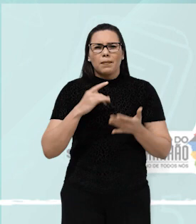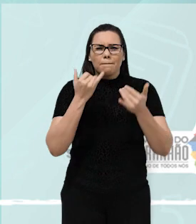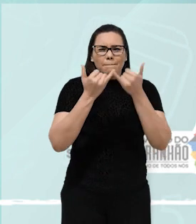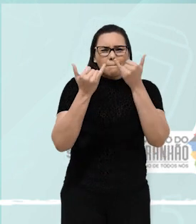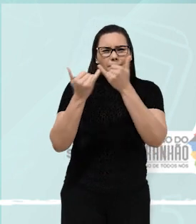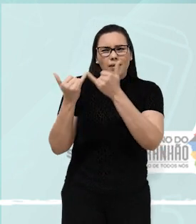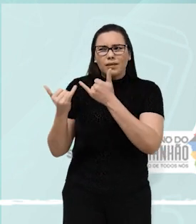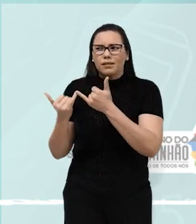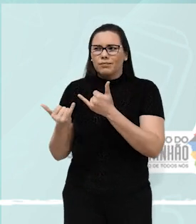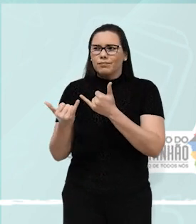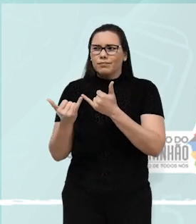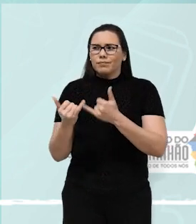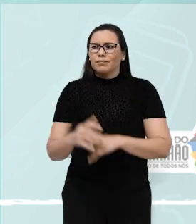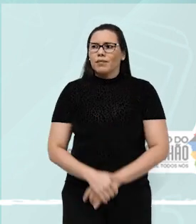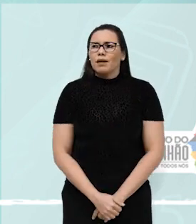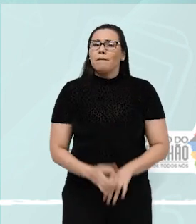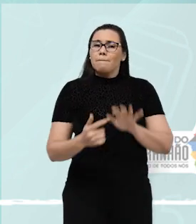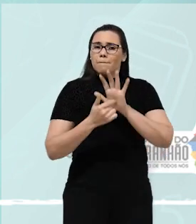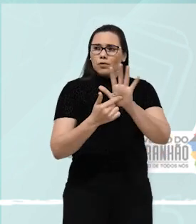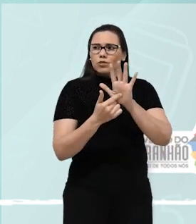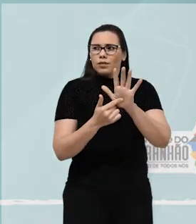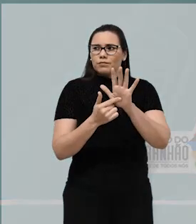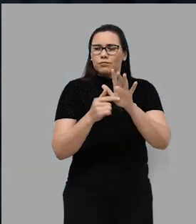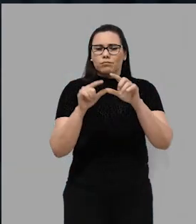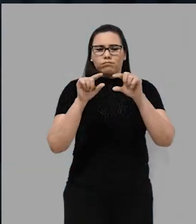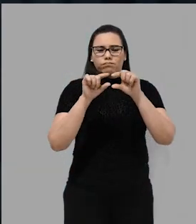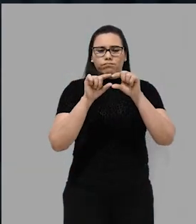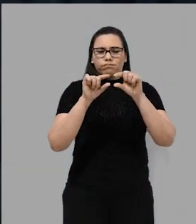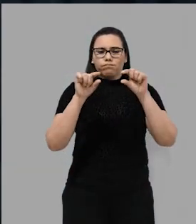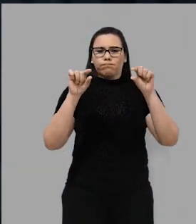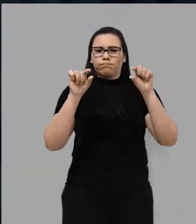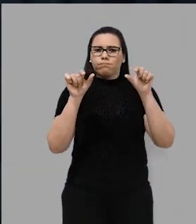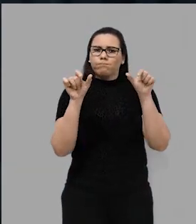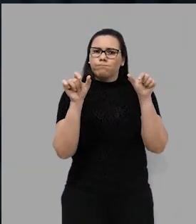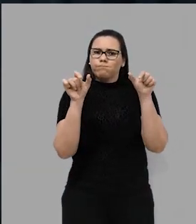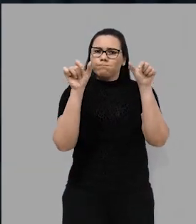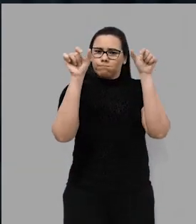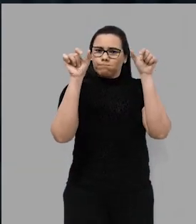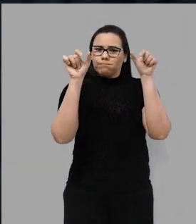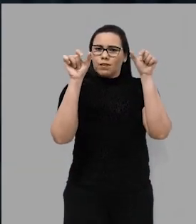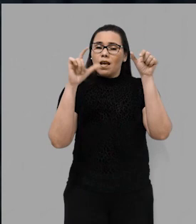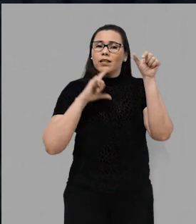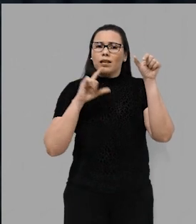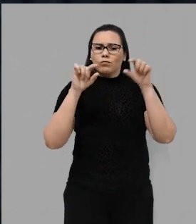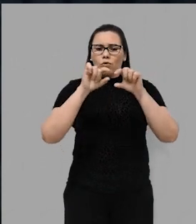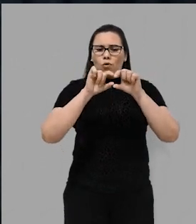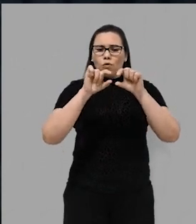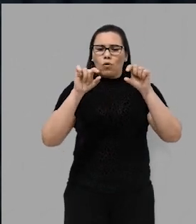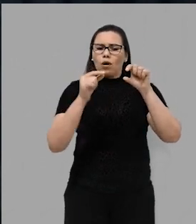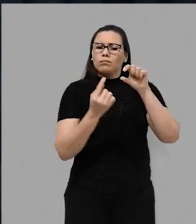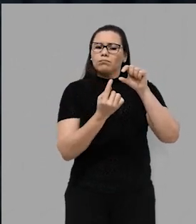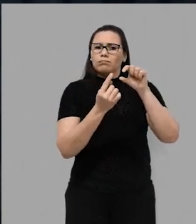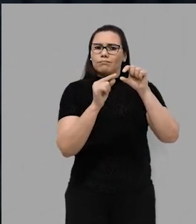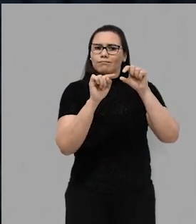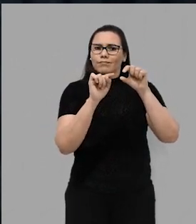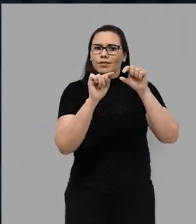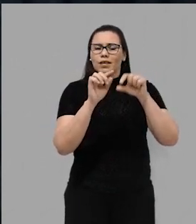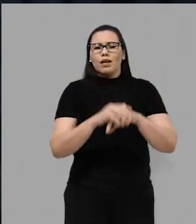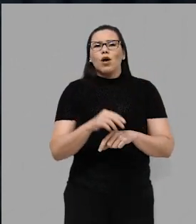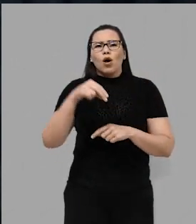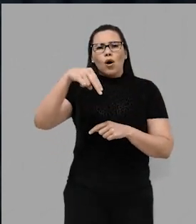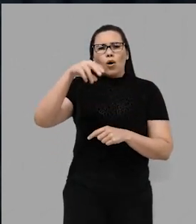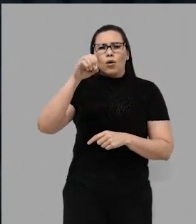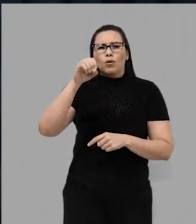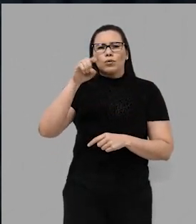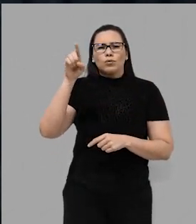entre elas, que está mostrada aqui, ó, por esses ramos que estão partindo de um mesmo nó. Cada nó representa